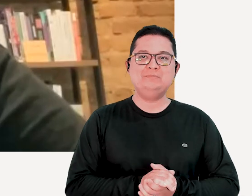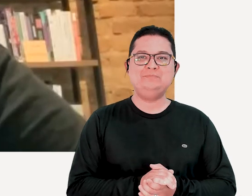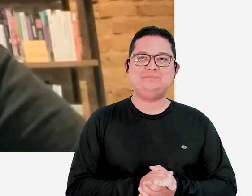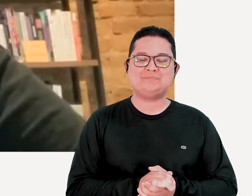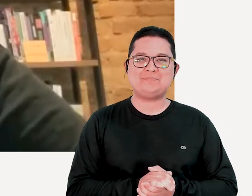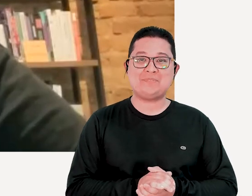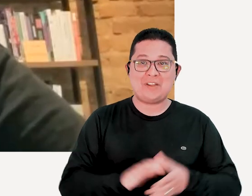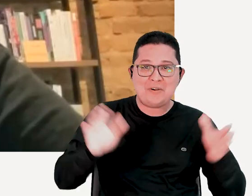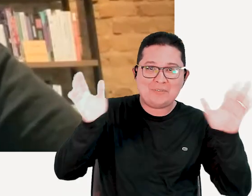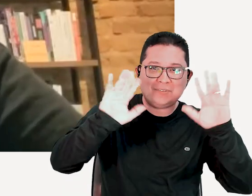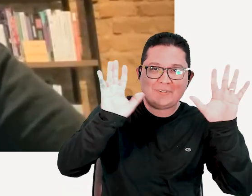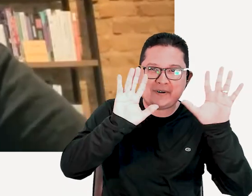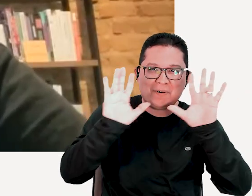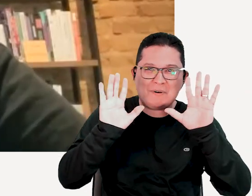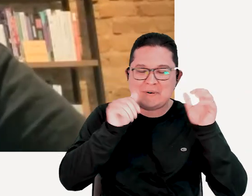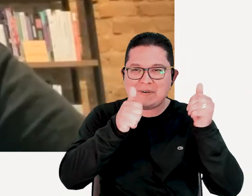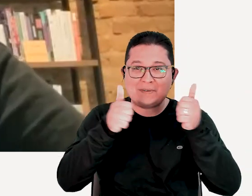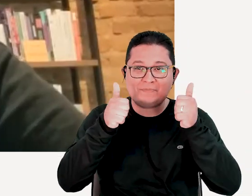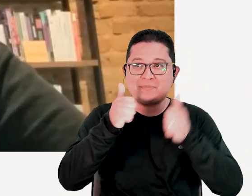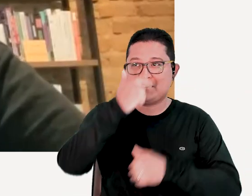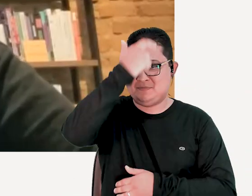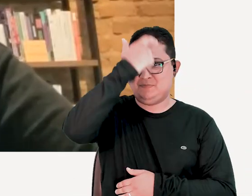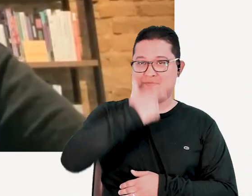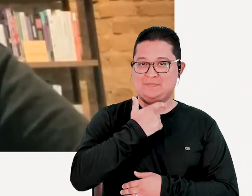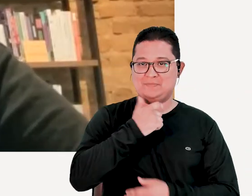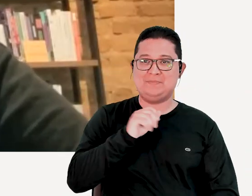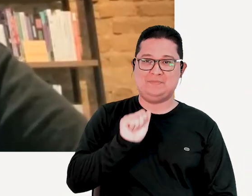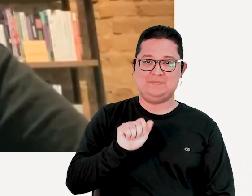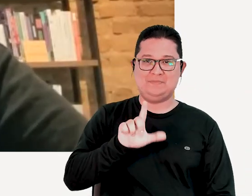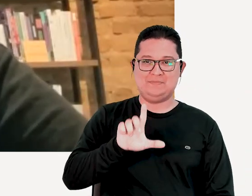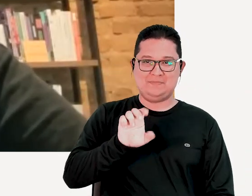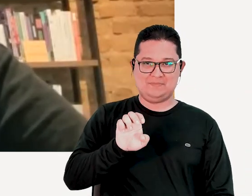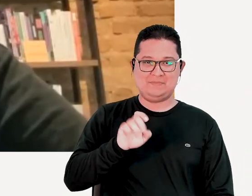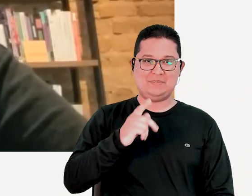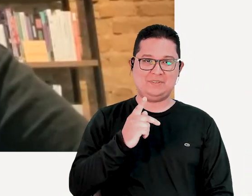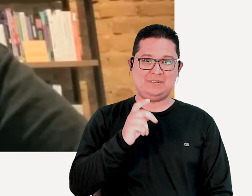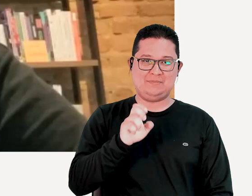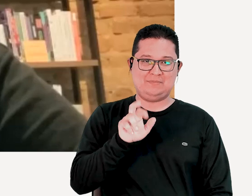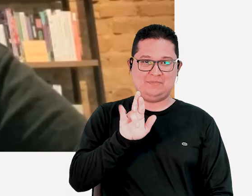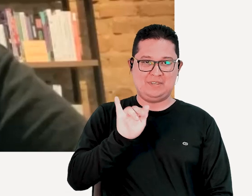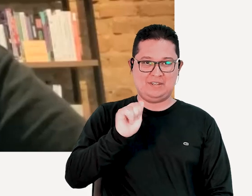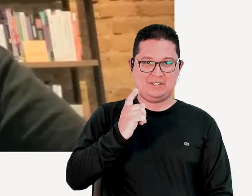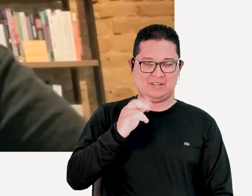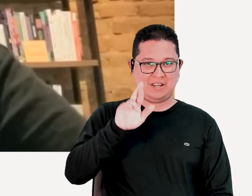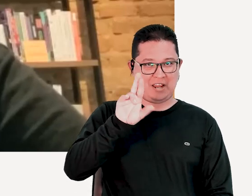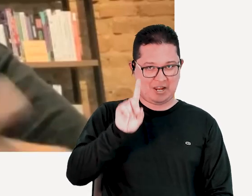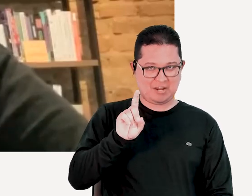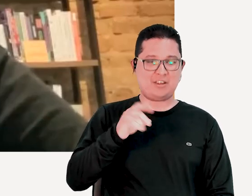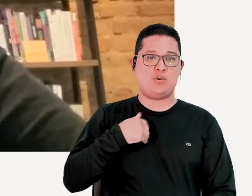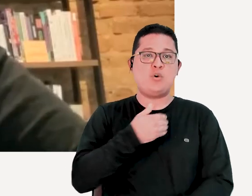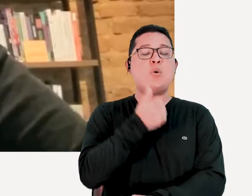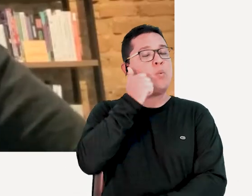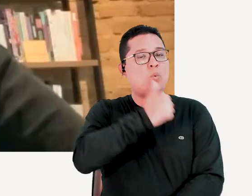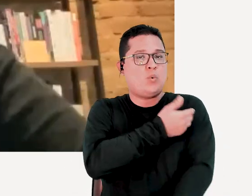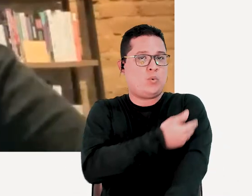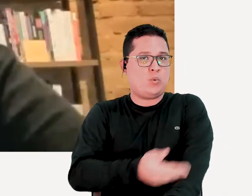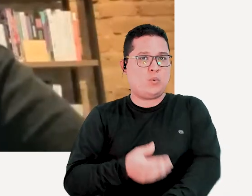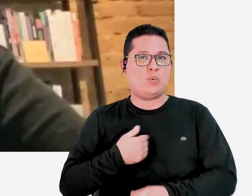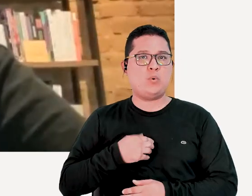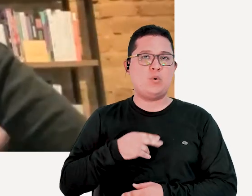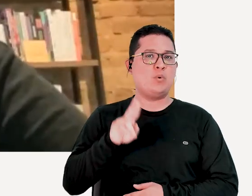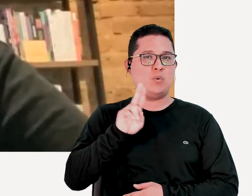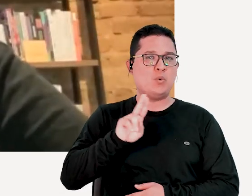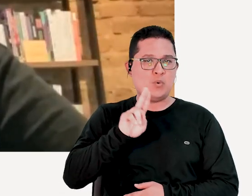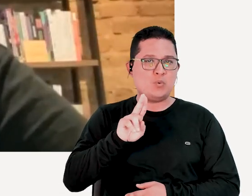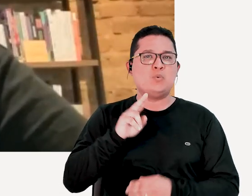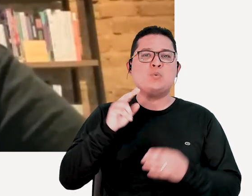Olá, pessoal! Aqui é a Ale Periardi. Eu sou uma mulher branca, tenho cabelo curto castanho, uso óculos, estou como sempre com a minha blusa